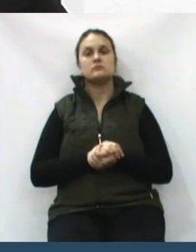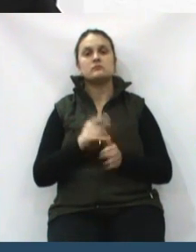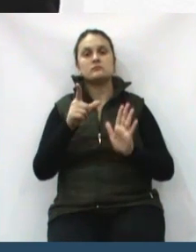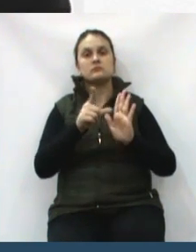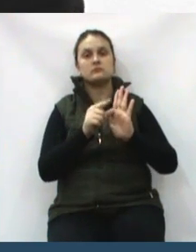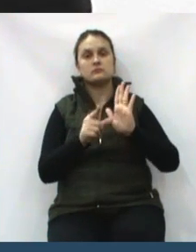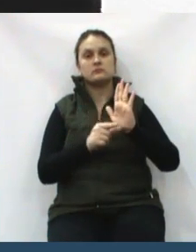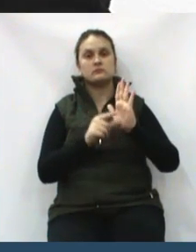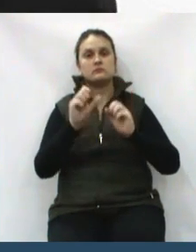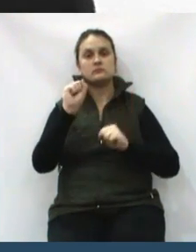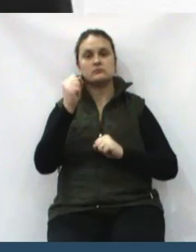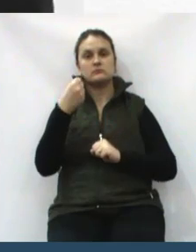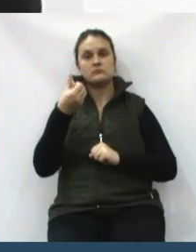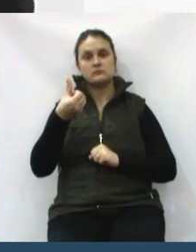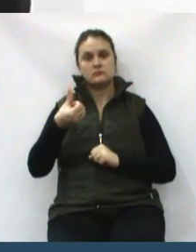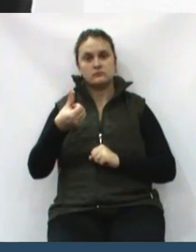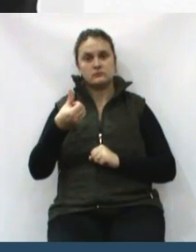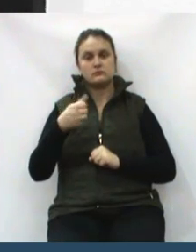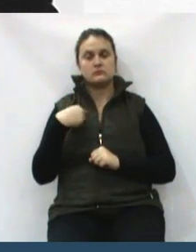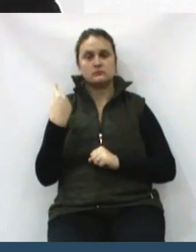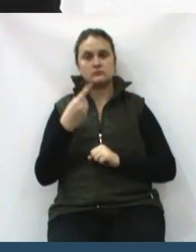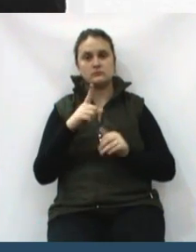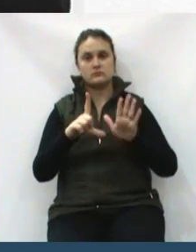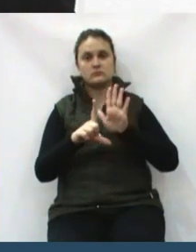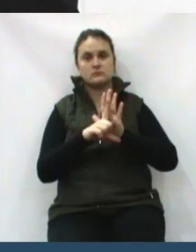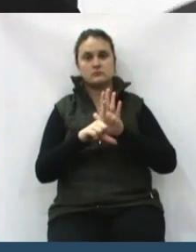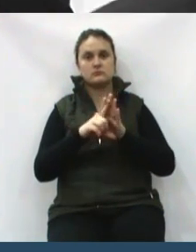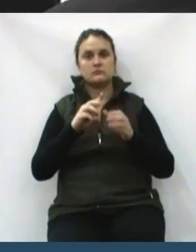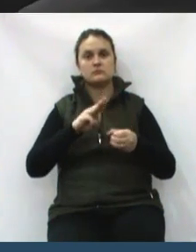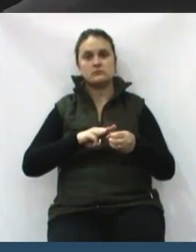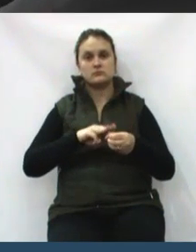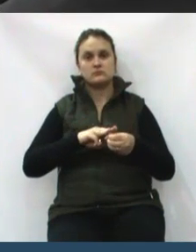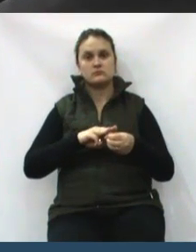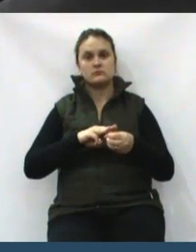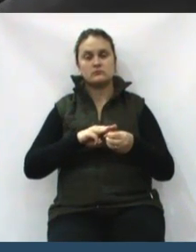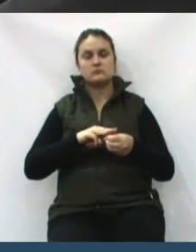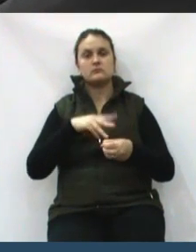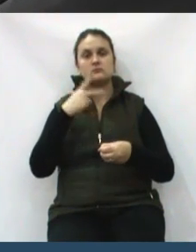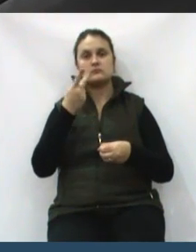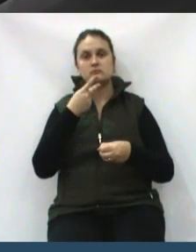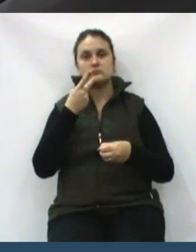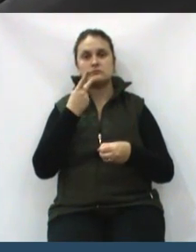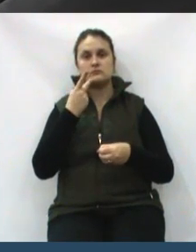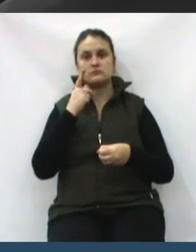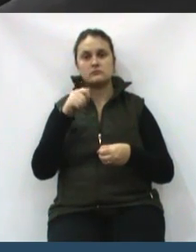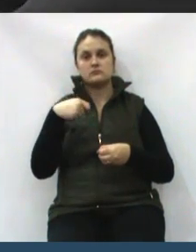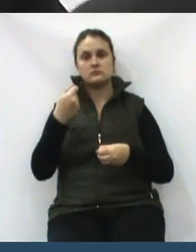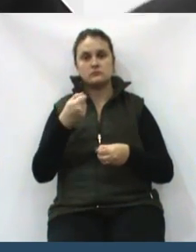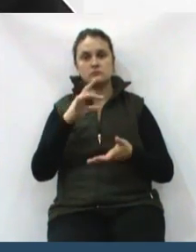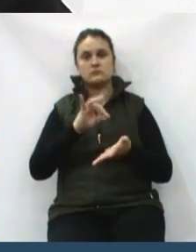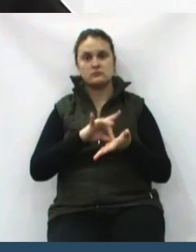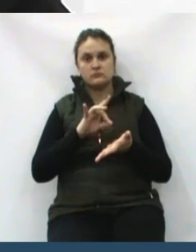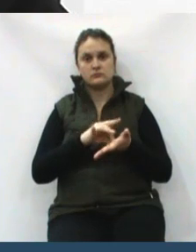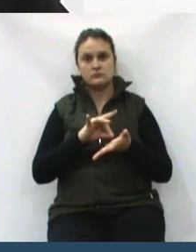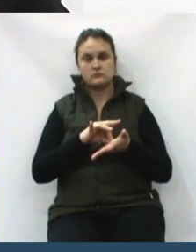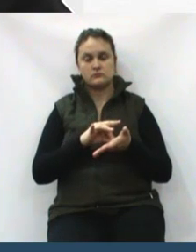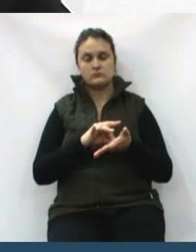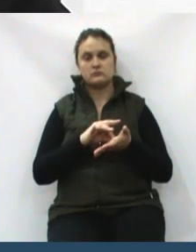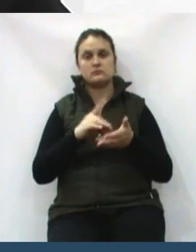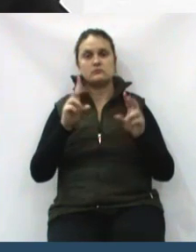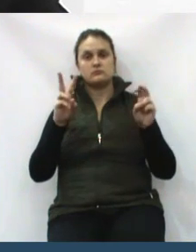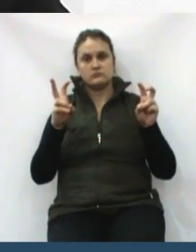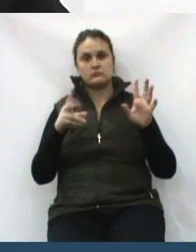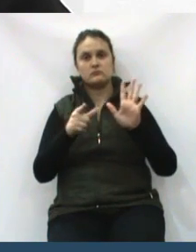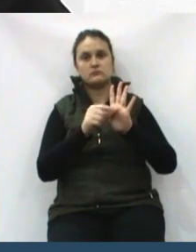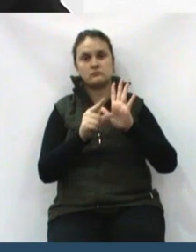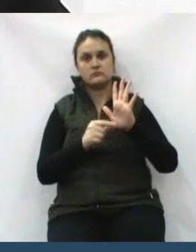artigo 86 da nossa lei orgânica municipal, ele trata da mesma situação do artigo